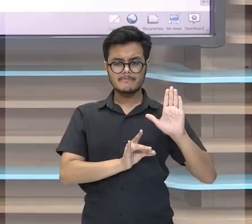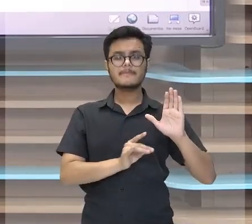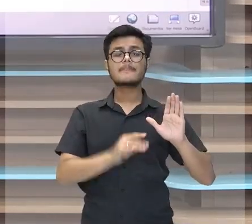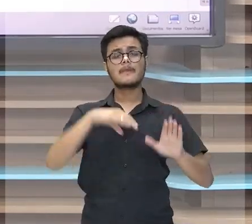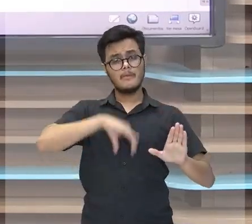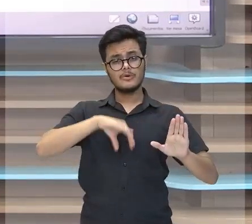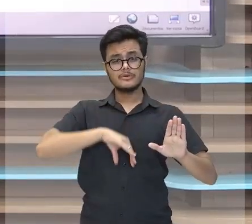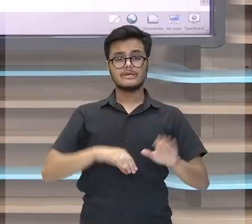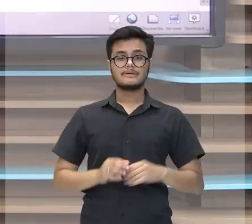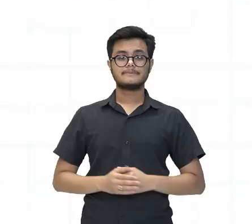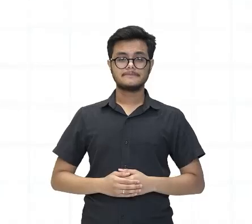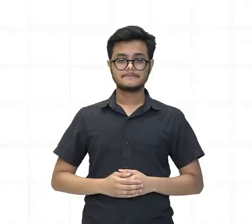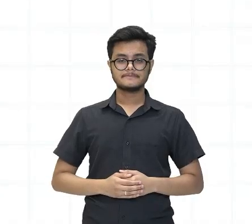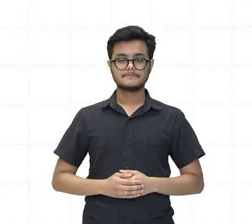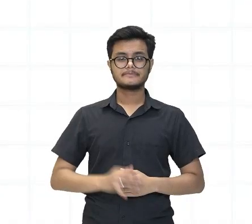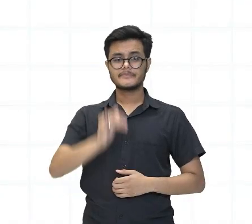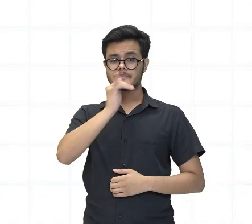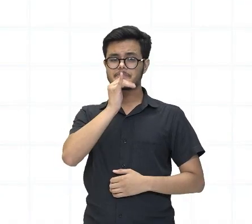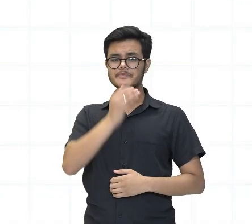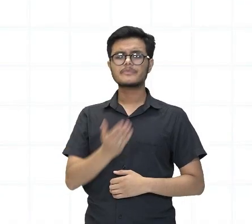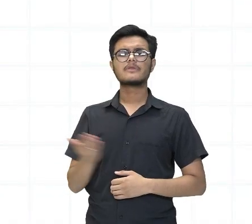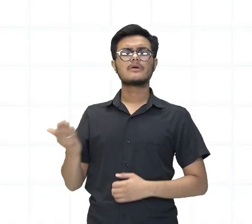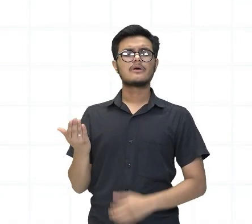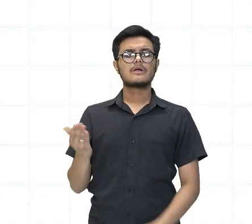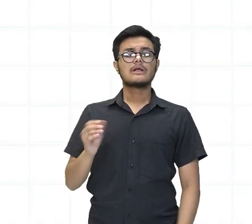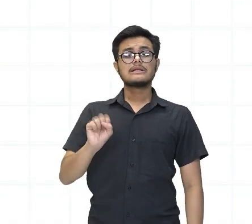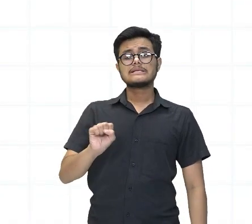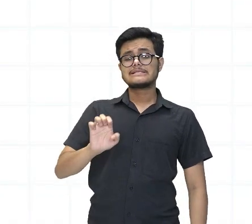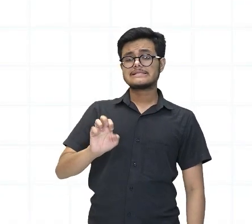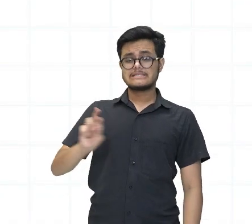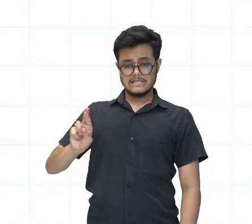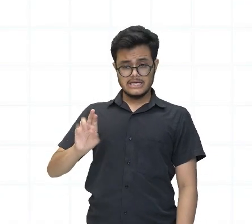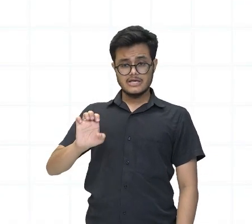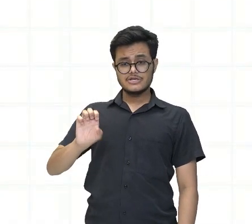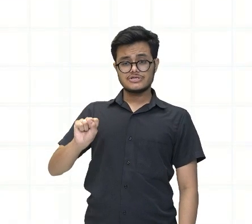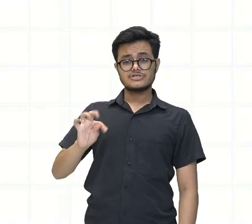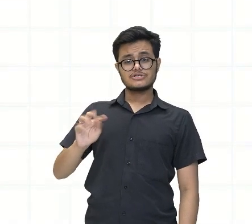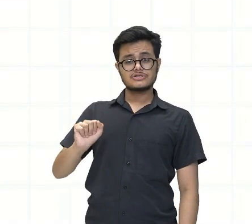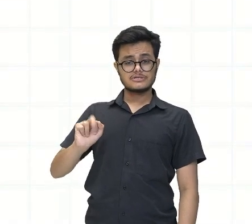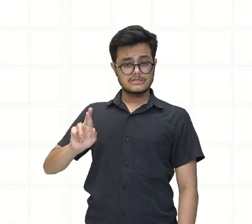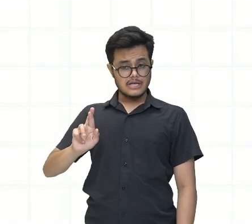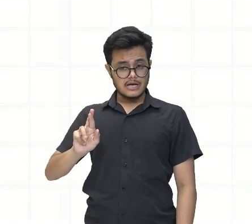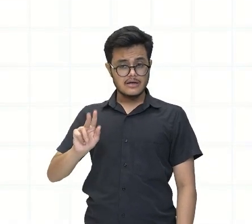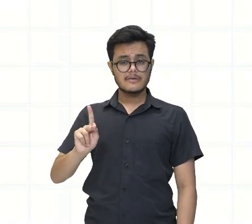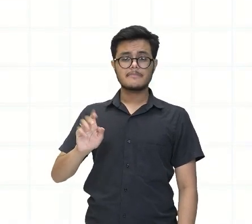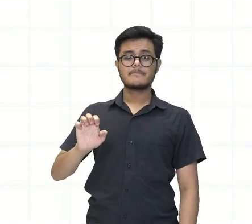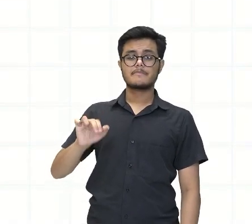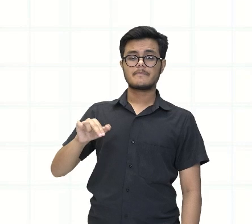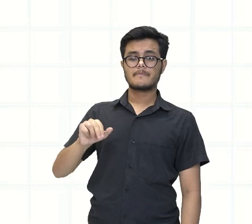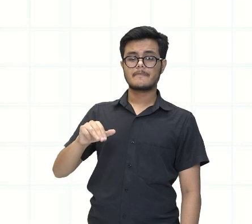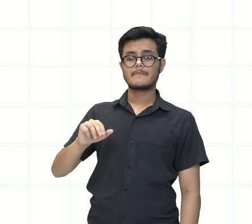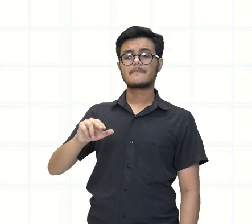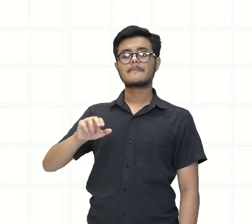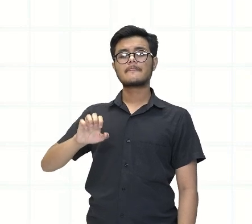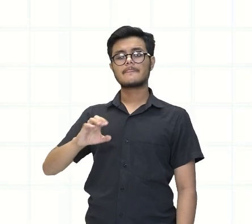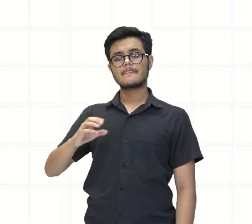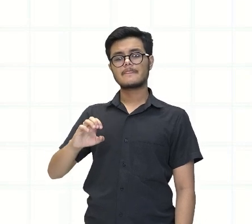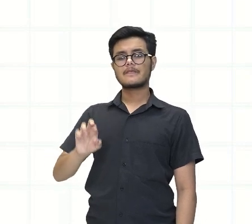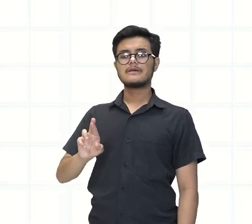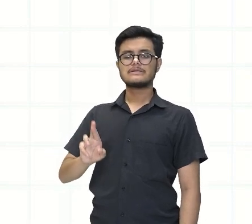a lista. Verbo ser, estar, permanecer, ficar,